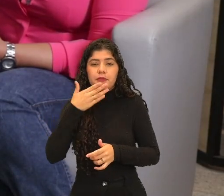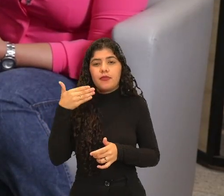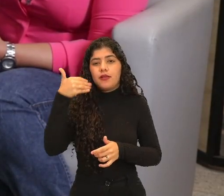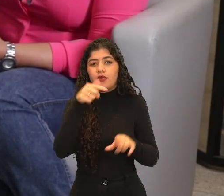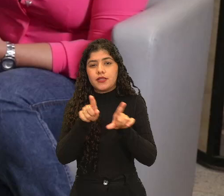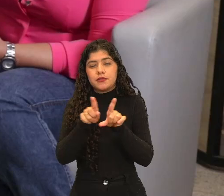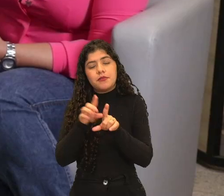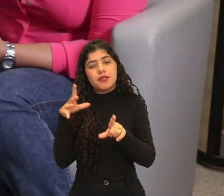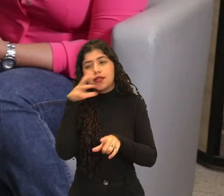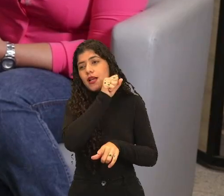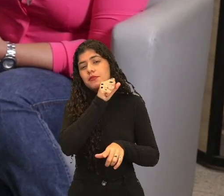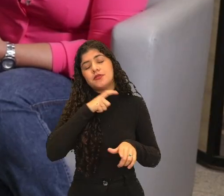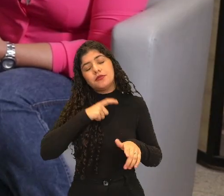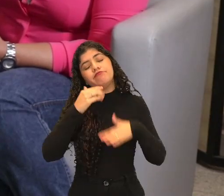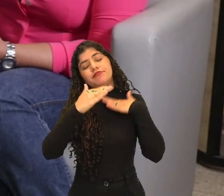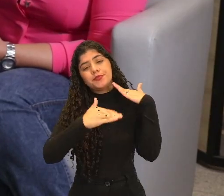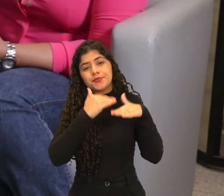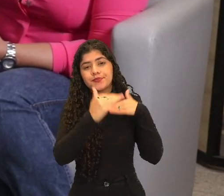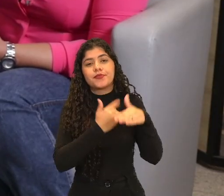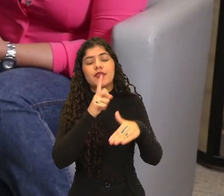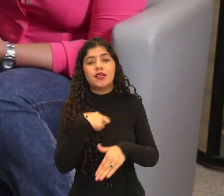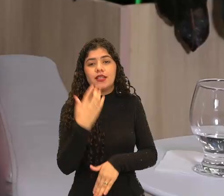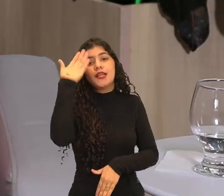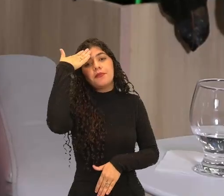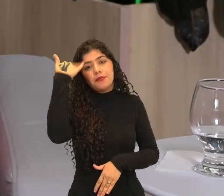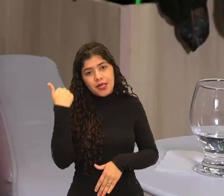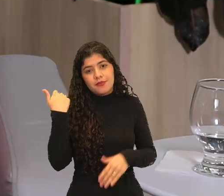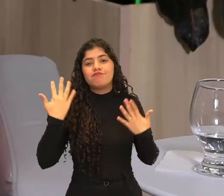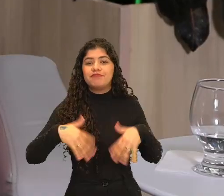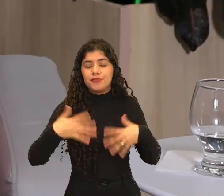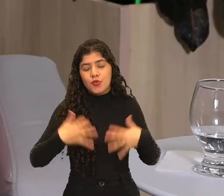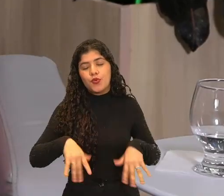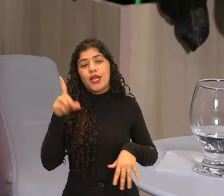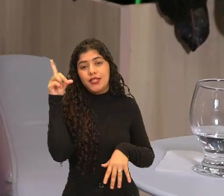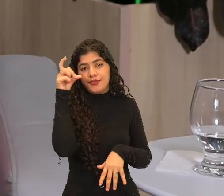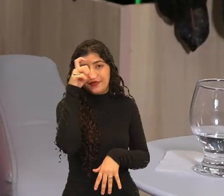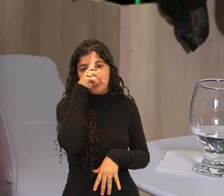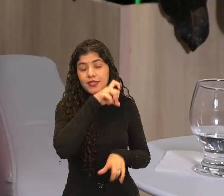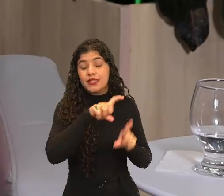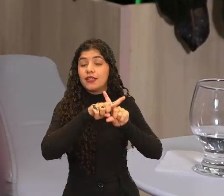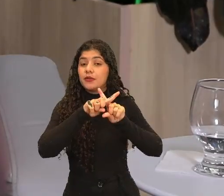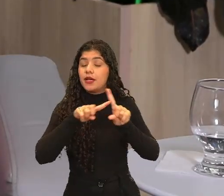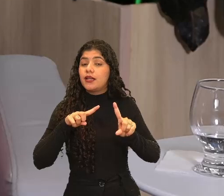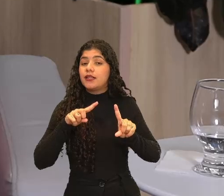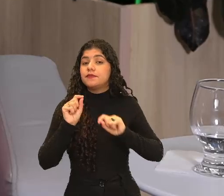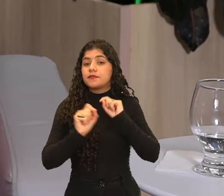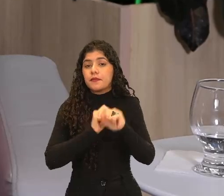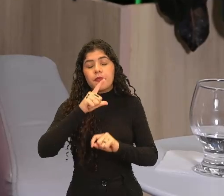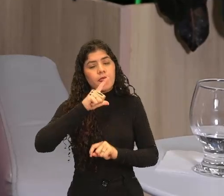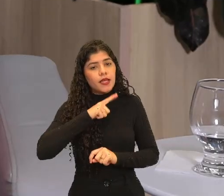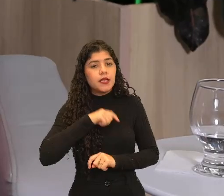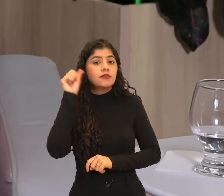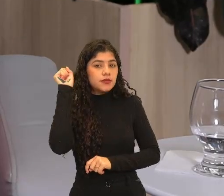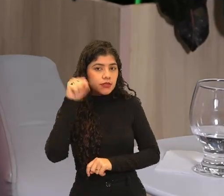mais rápido. Isso aí é todo um processo que a gente sabe, né? Não acontece tão rápido. Mas aqui nós já temos,